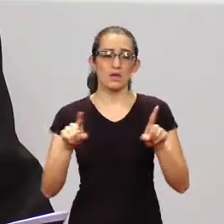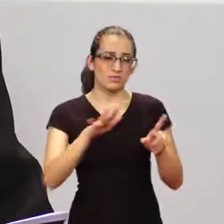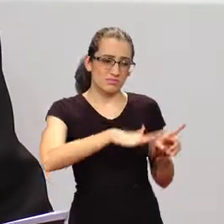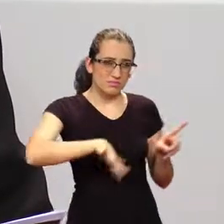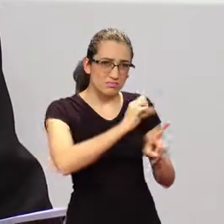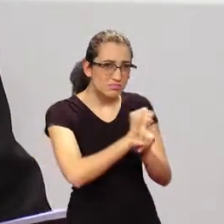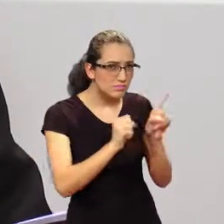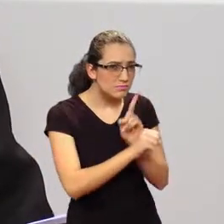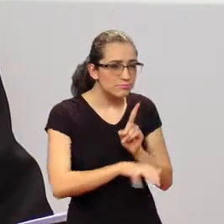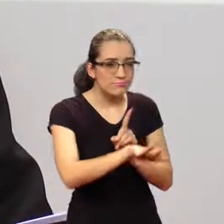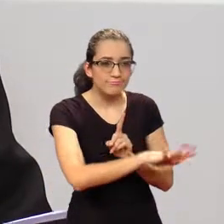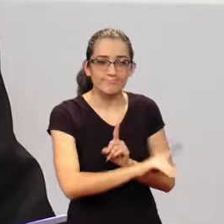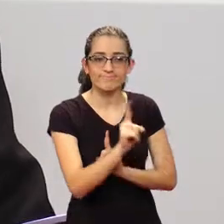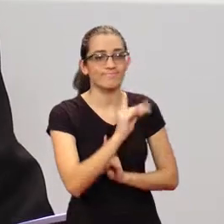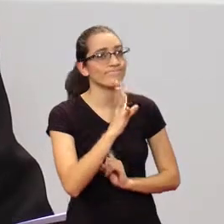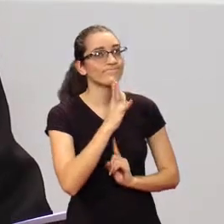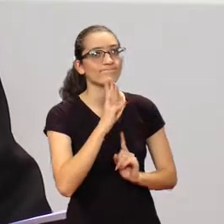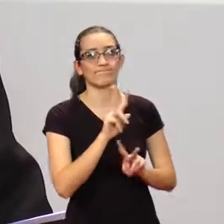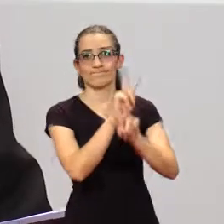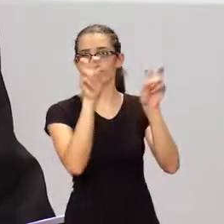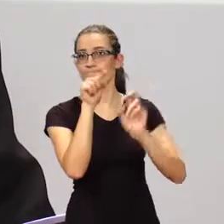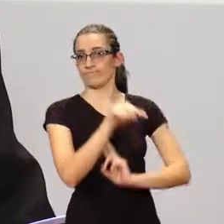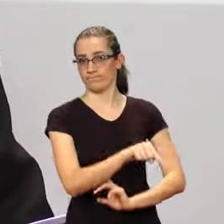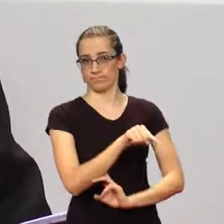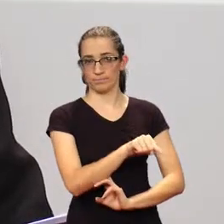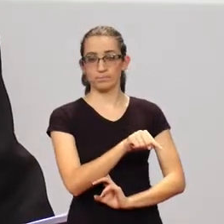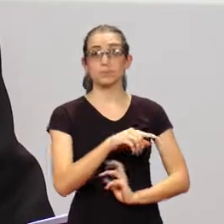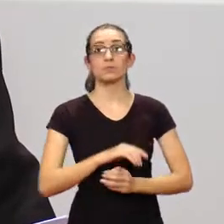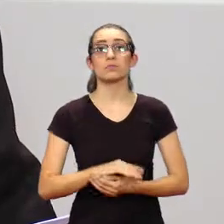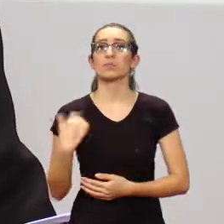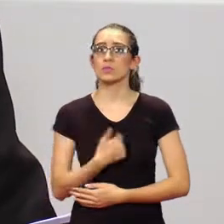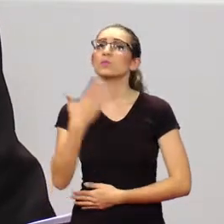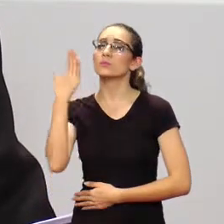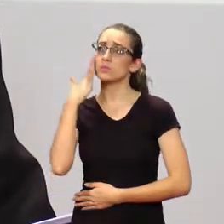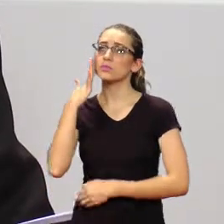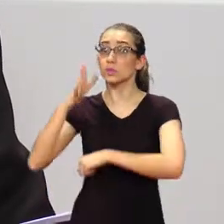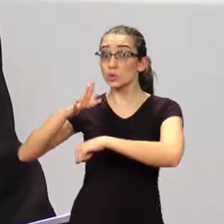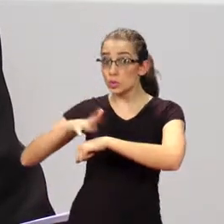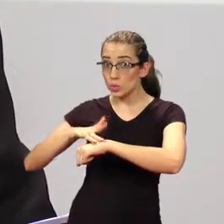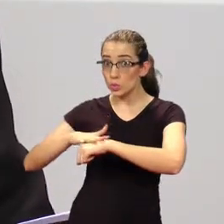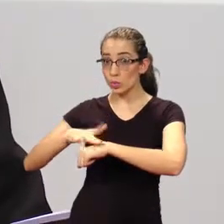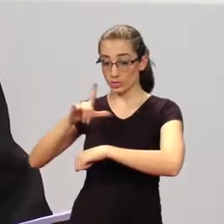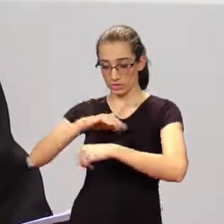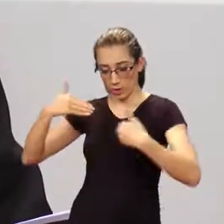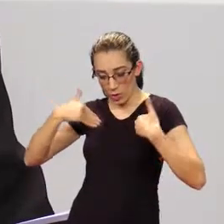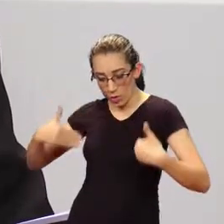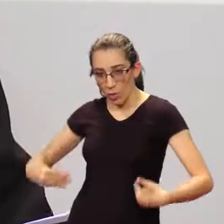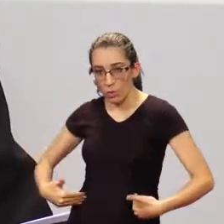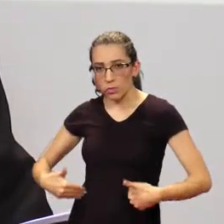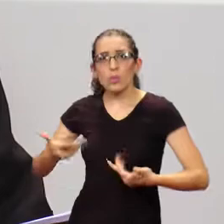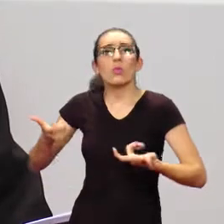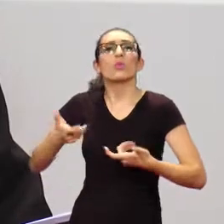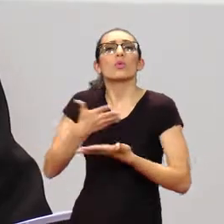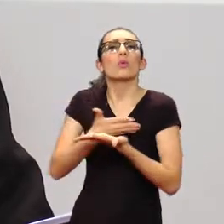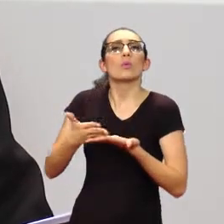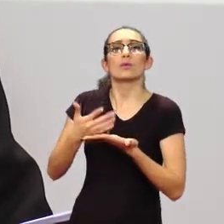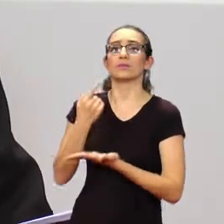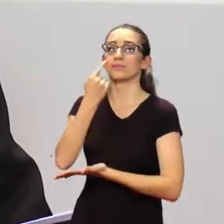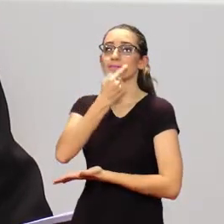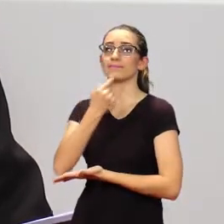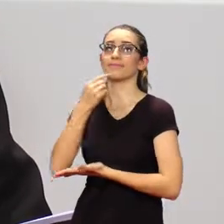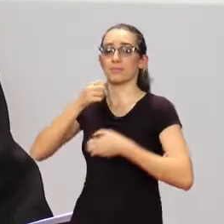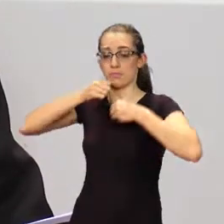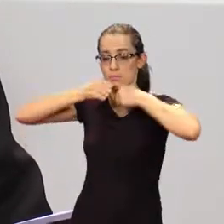tão familiar assim para a sociedade em termos gerais. Nós sabemos que muitas enfermidades que afetam o corpo têm a sua